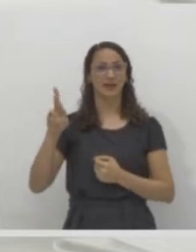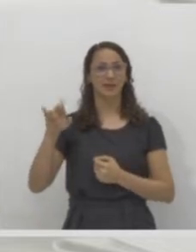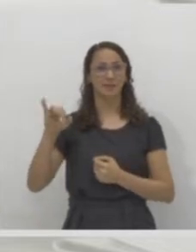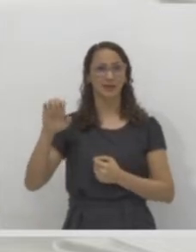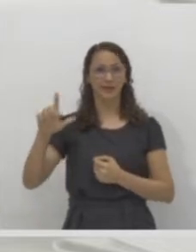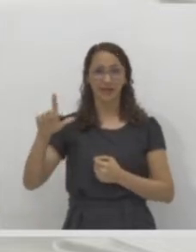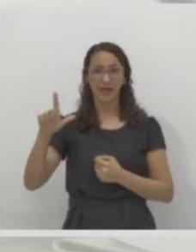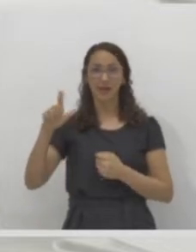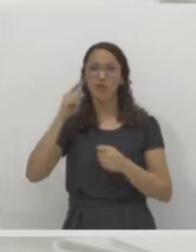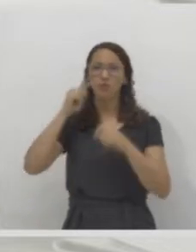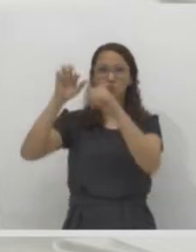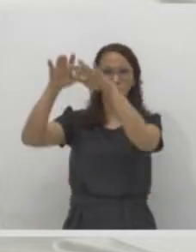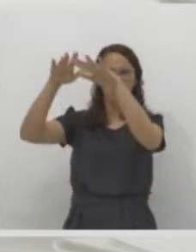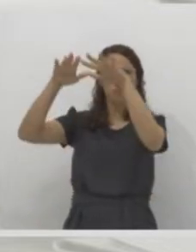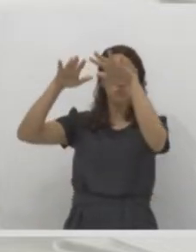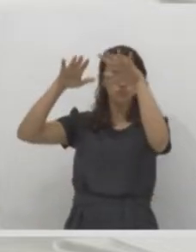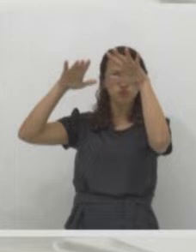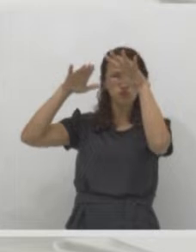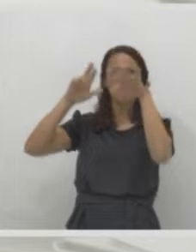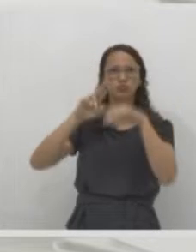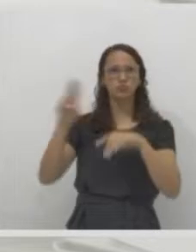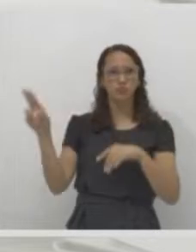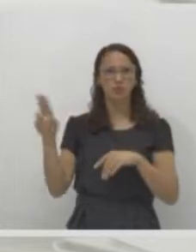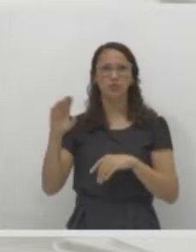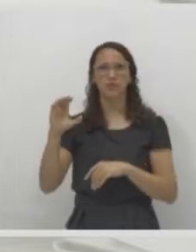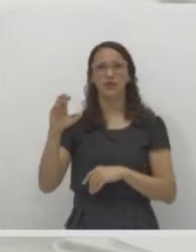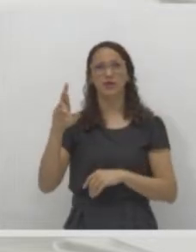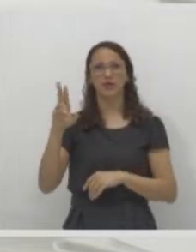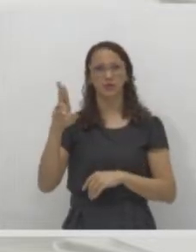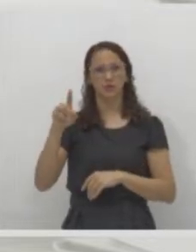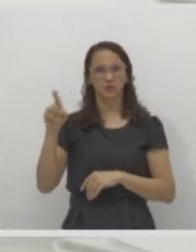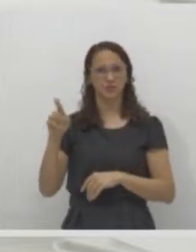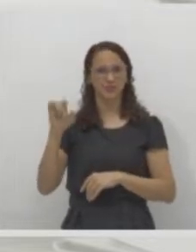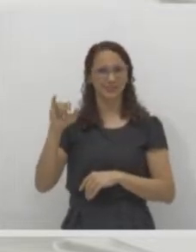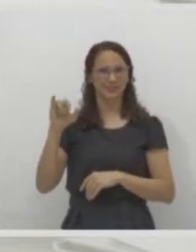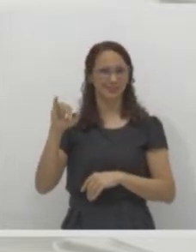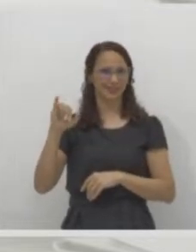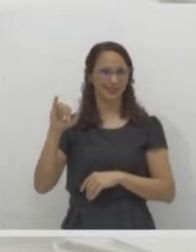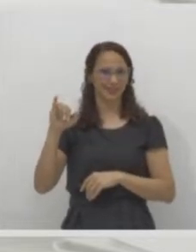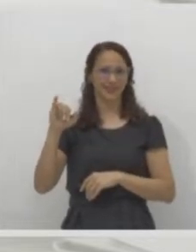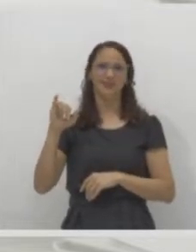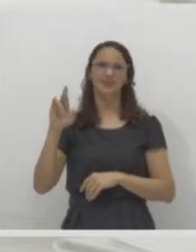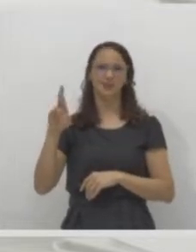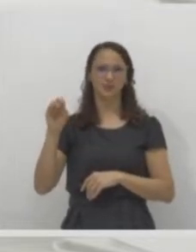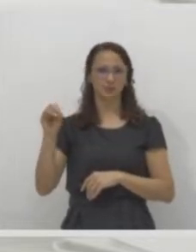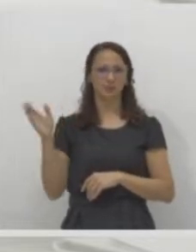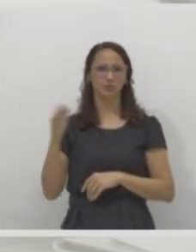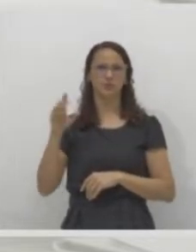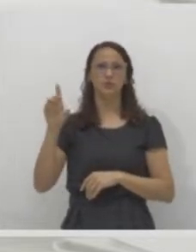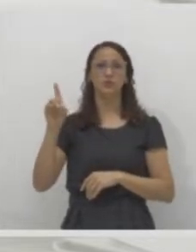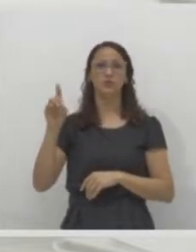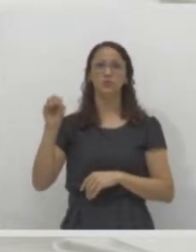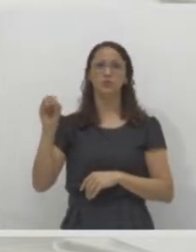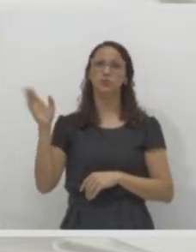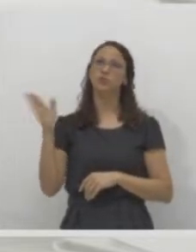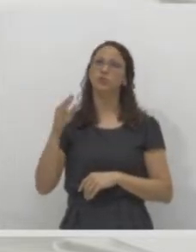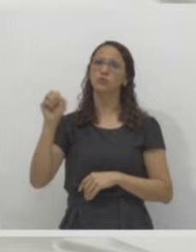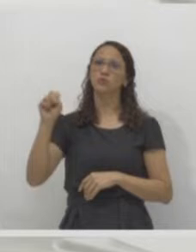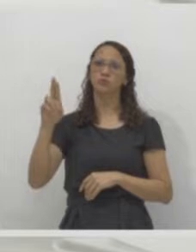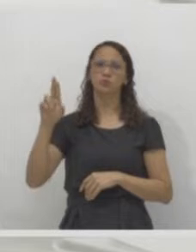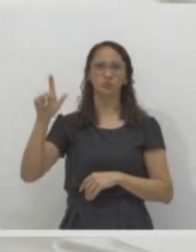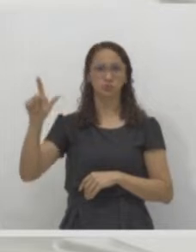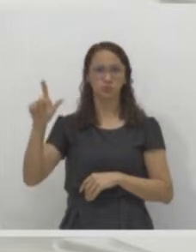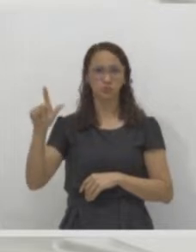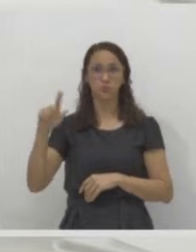constelação Cruzeiro do Sul. Abaixo também a mesma constelação, o Janderson Andrei. Lá em cima no meio foi a